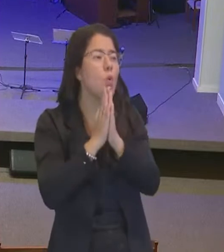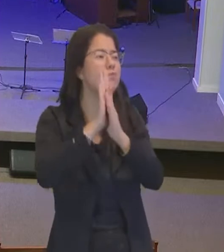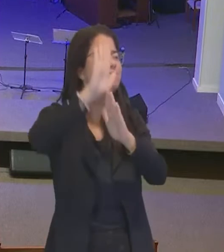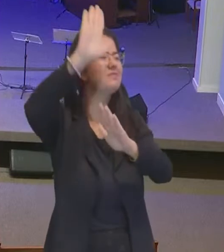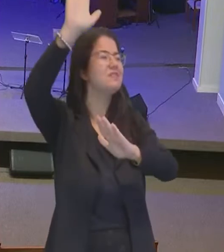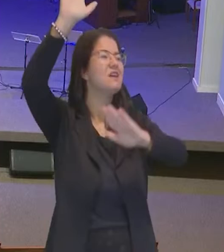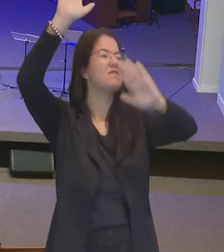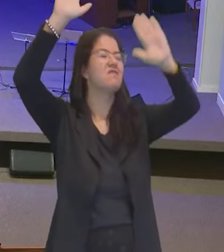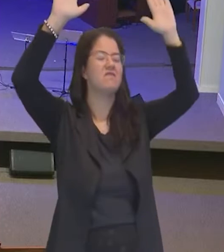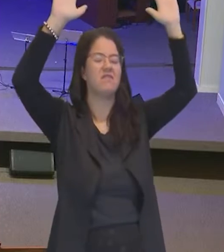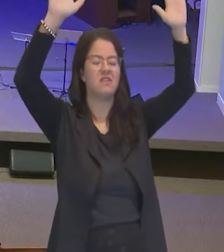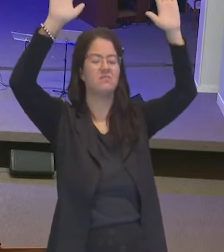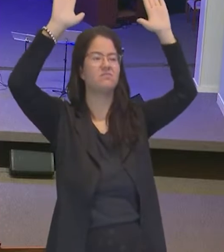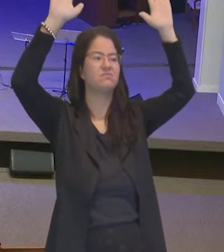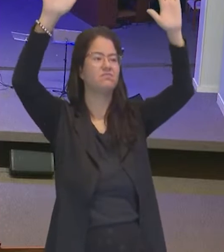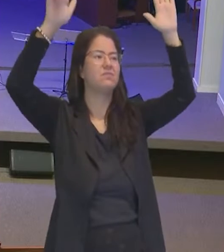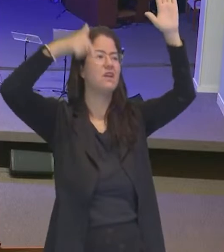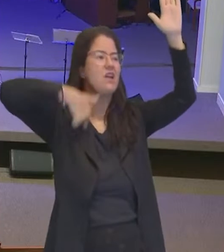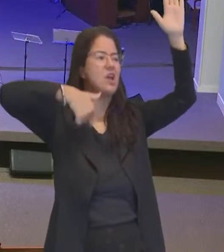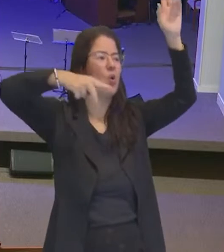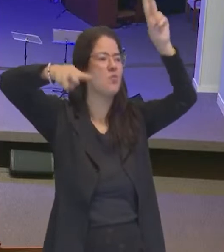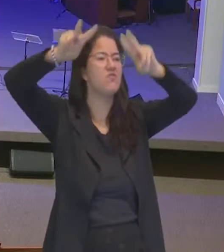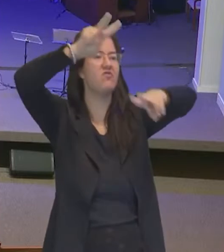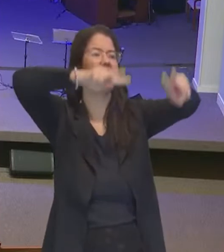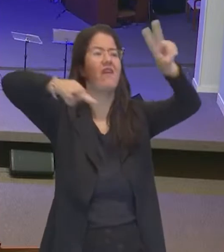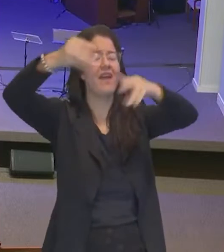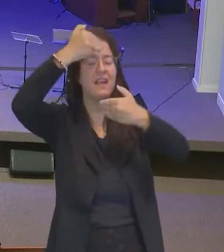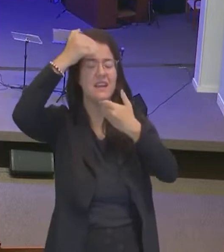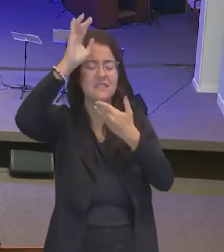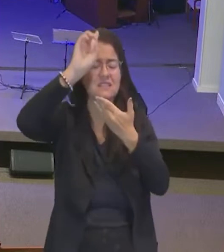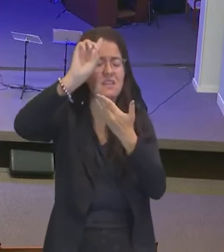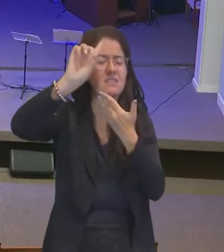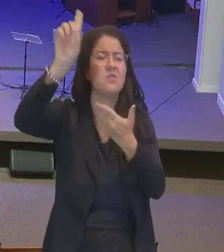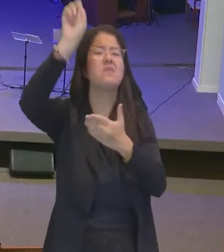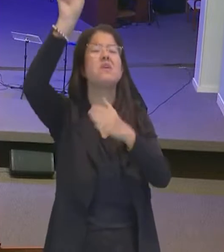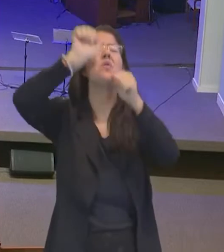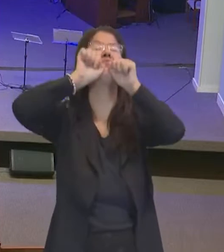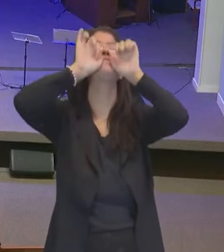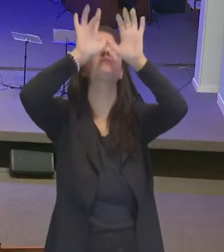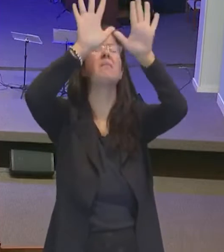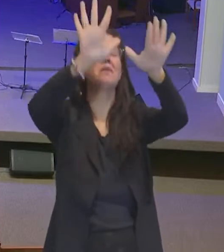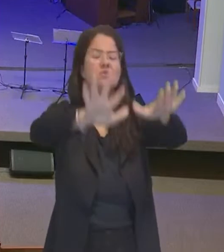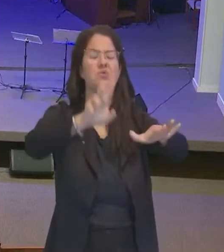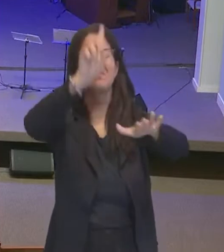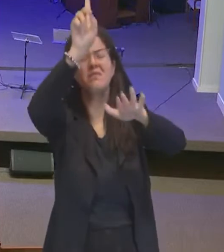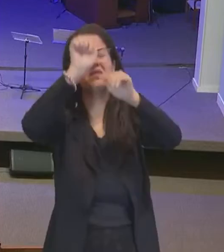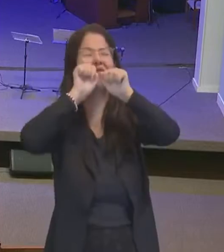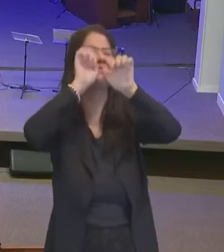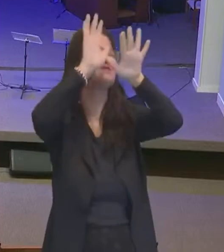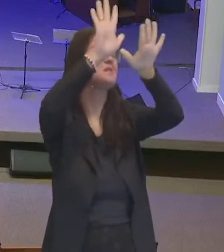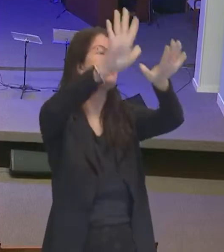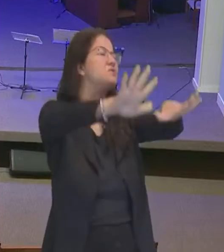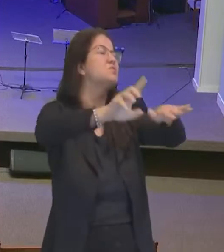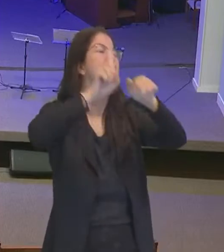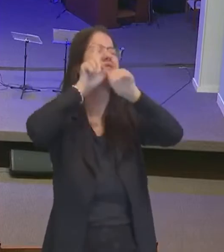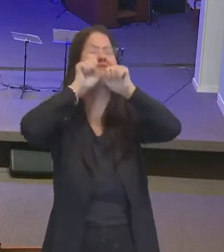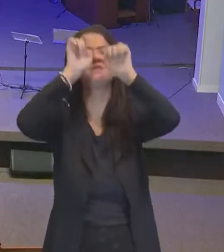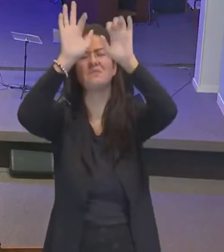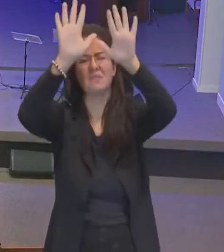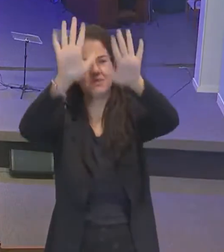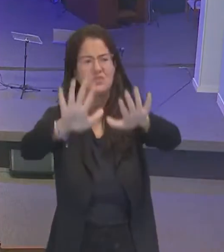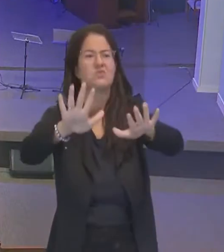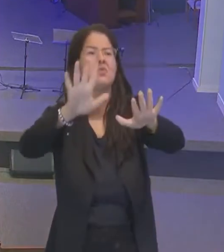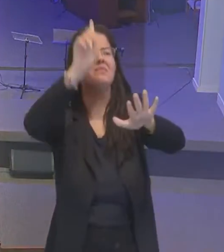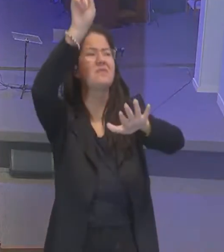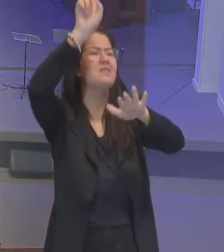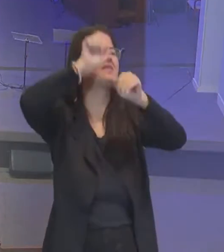alto para que eu possa ver e agradecer a Deus. Deus abençoe, Deus abençoe, Deus abençoe, Deus abençoe,